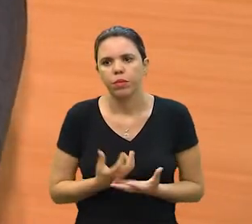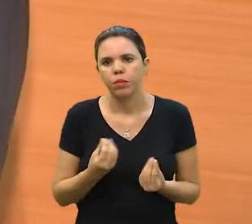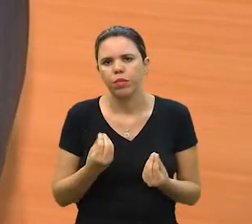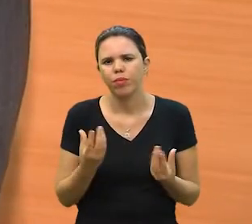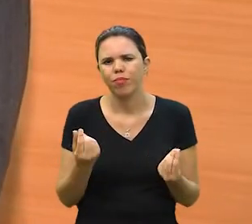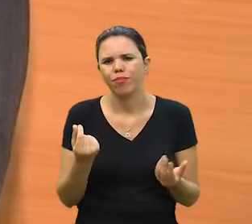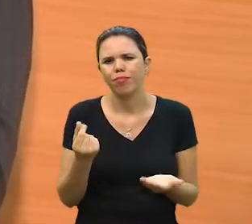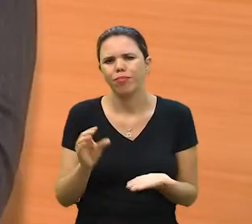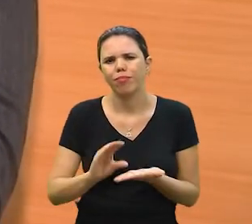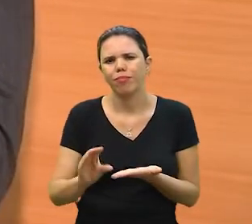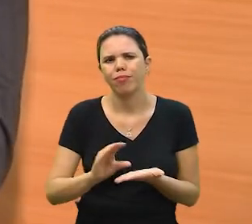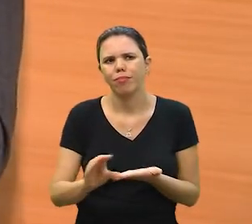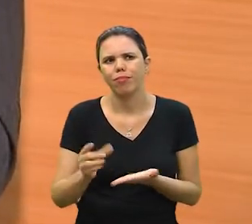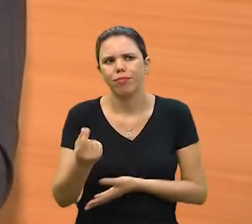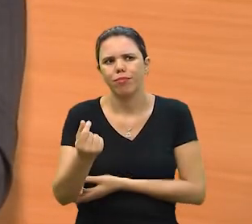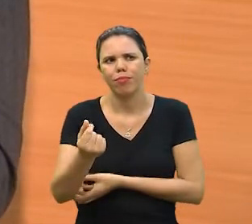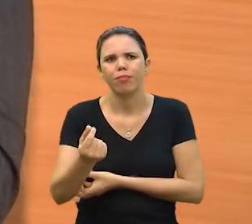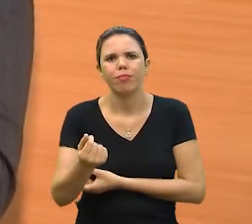é muito dinheiro.